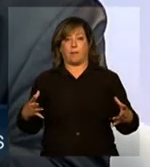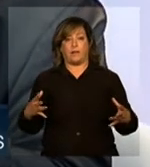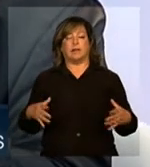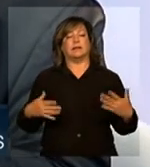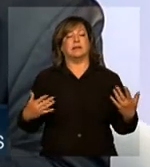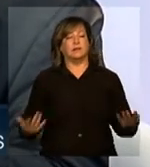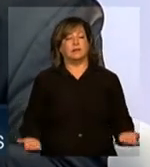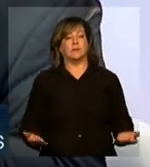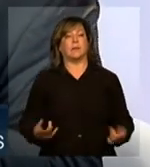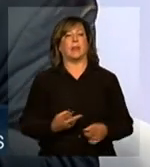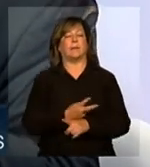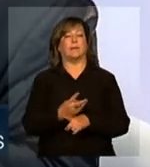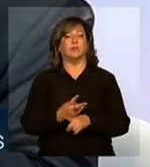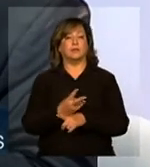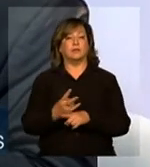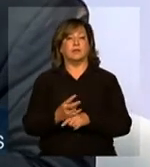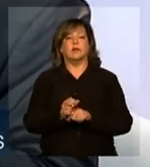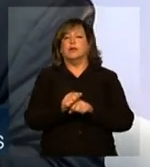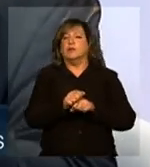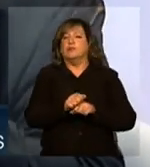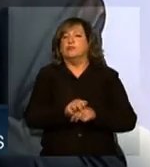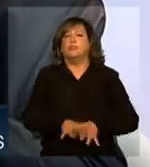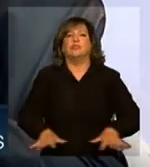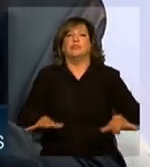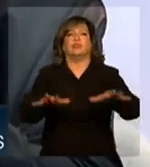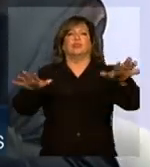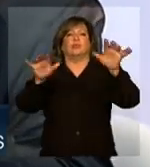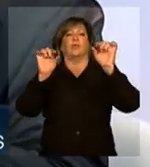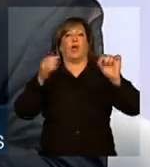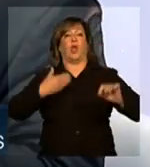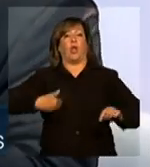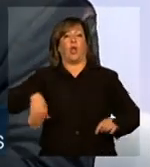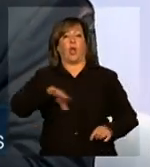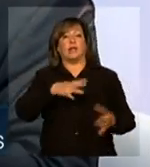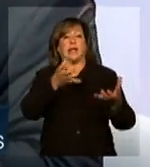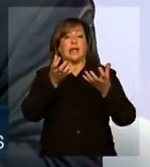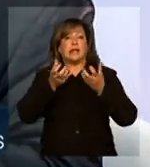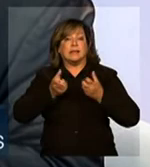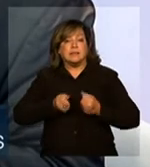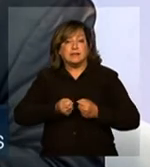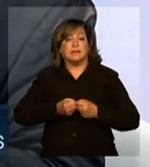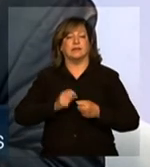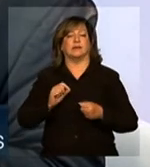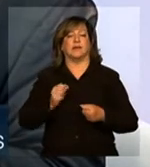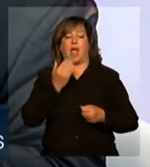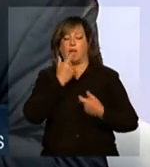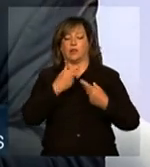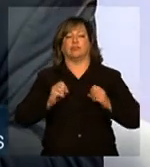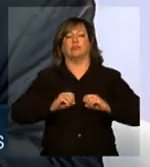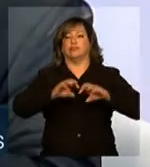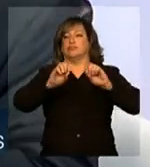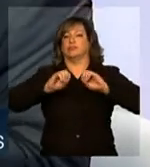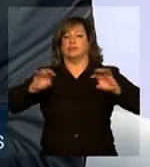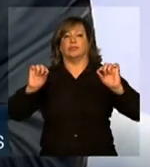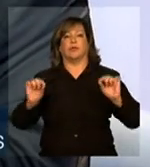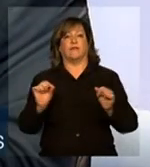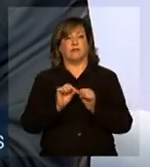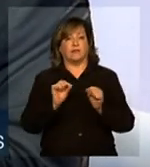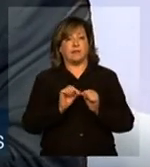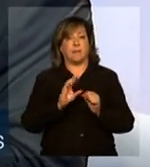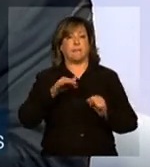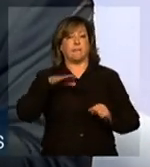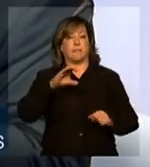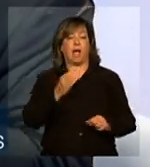Estamos buscando descentralizar a nossa recepção e distribuição de alimentos. Criamos um banco